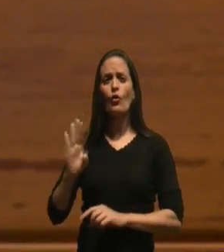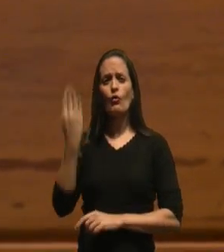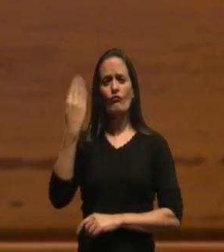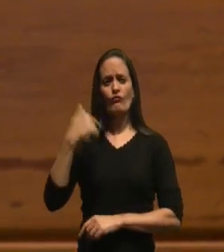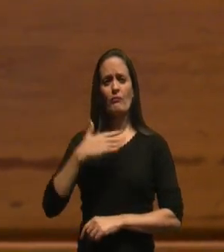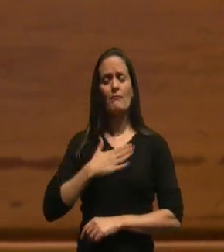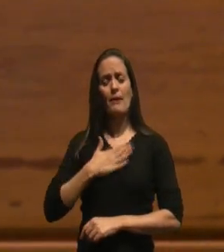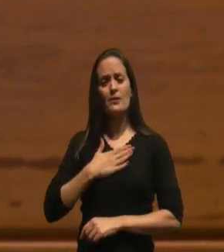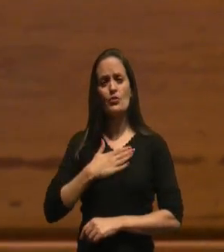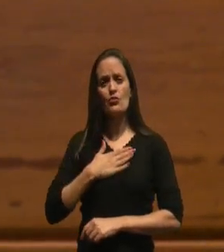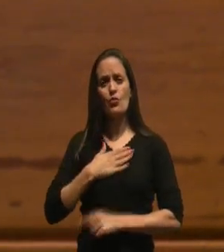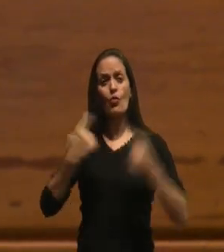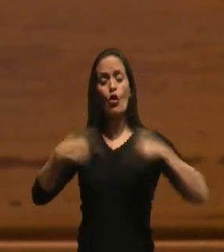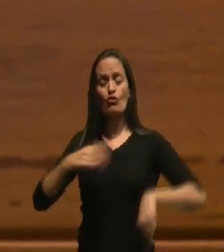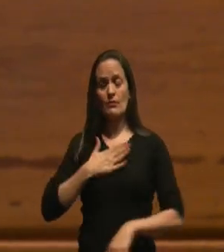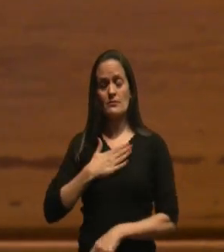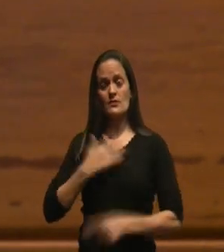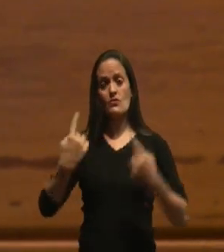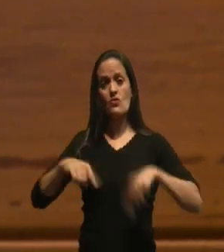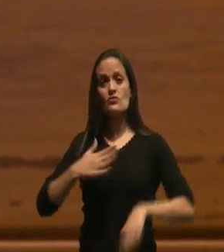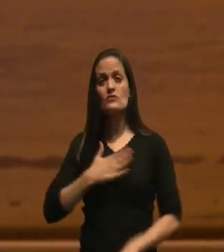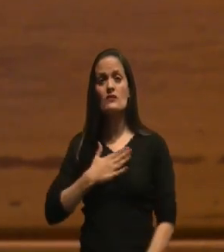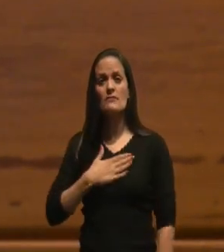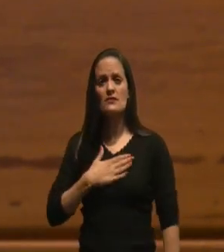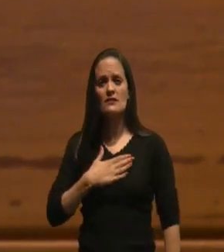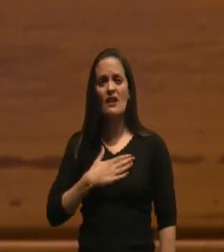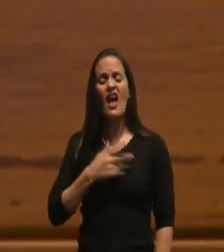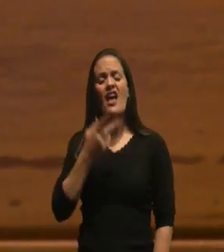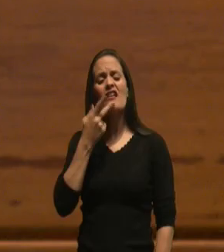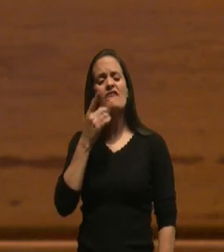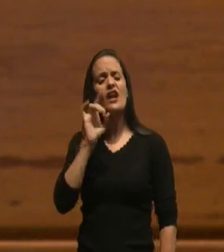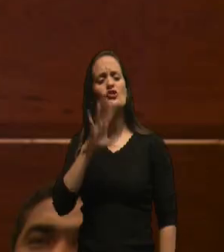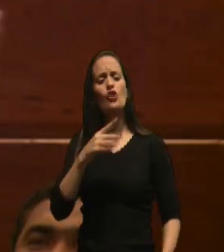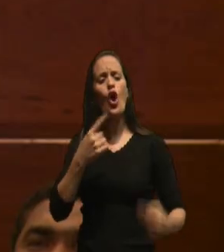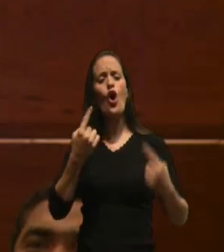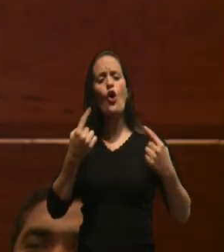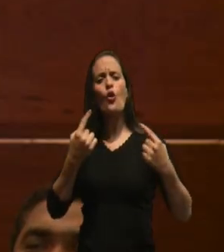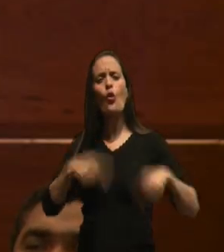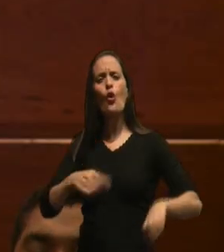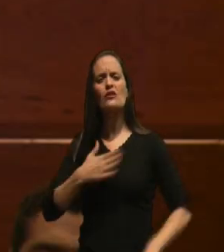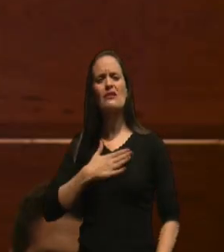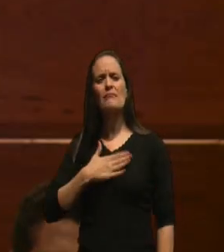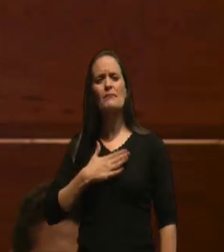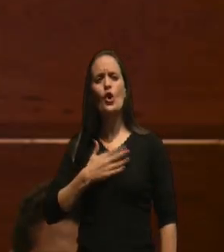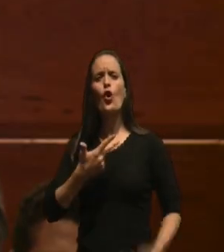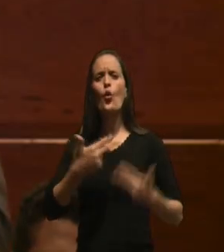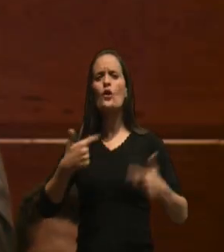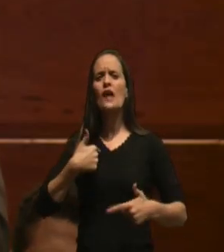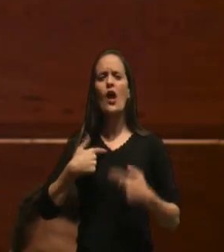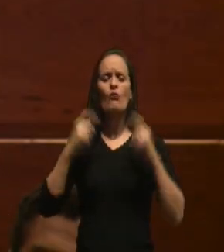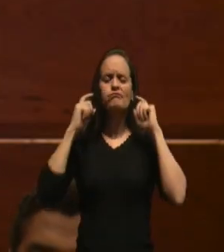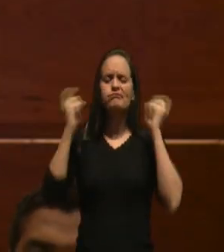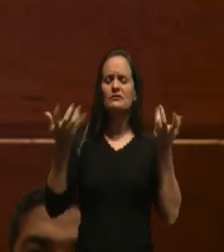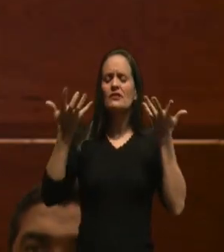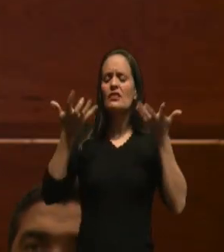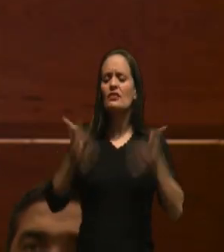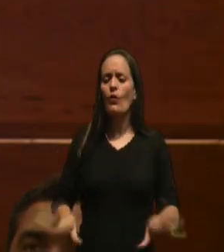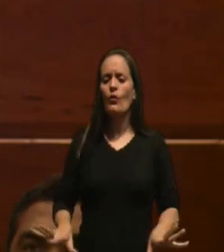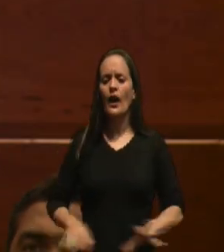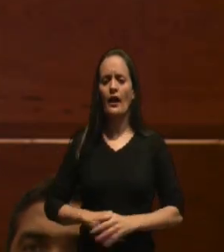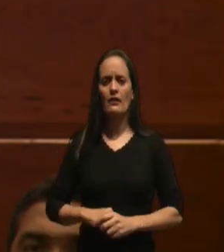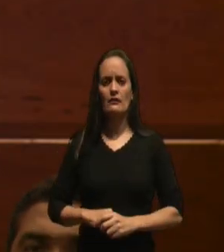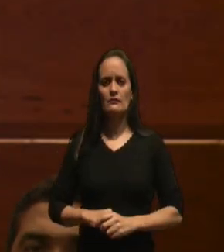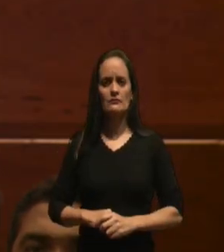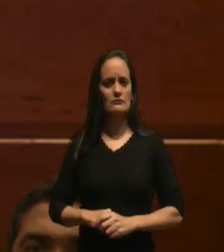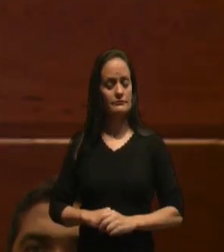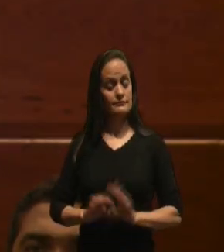contra mim, ele não diz aquilo que eu quero ouvir. Ele diz apenas o que, na sua concepção, eu preciso ouvir